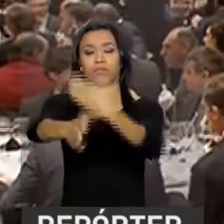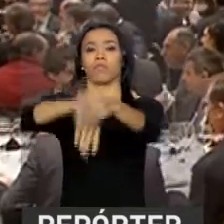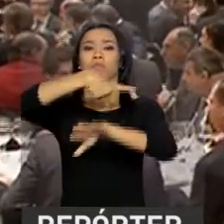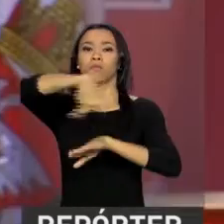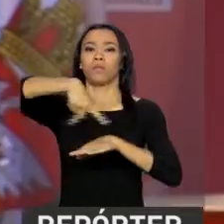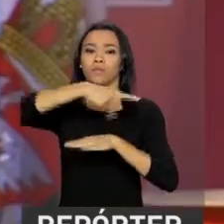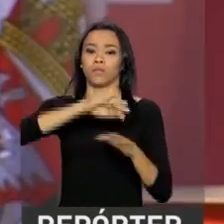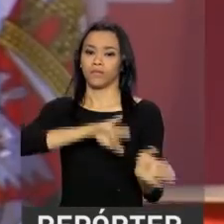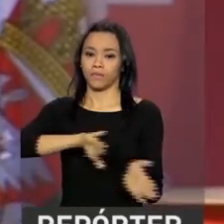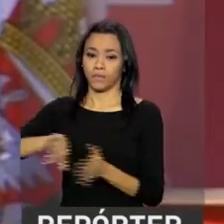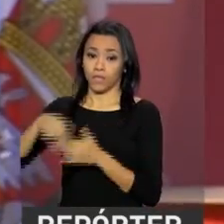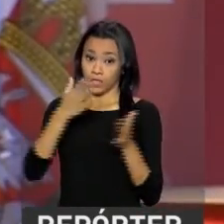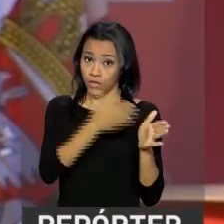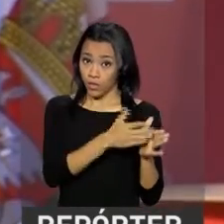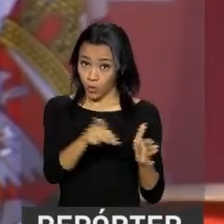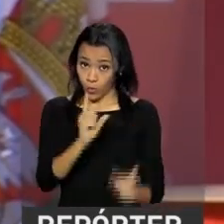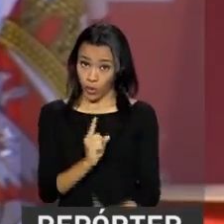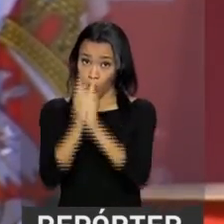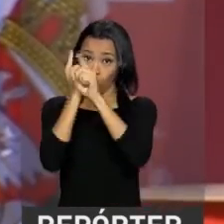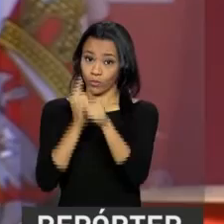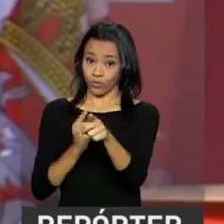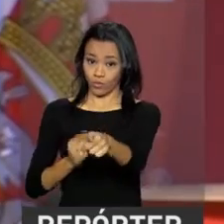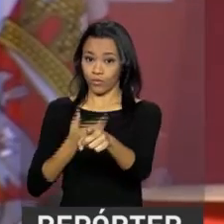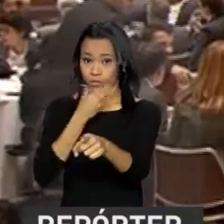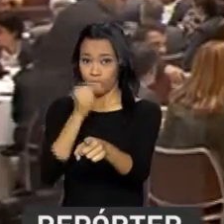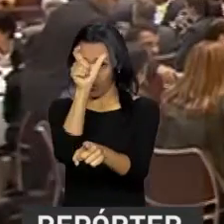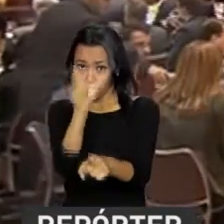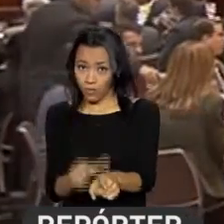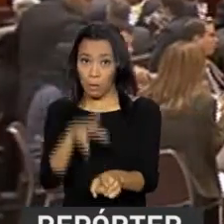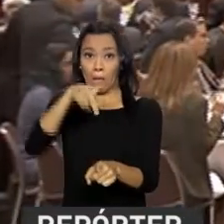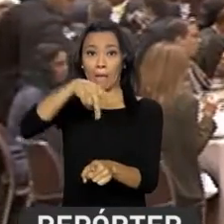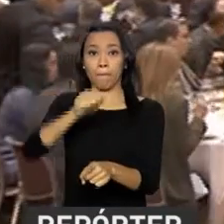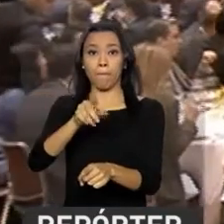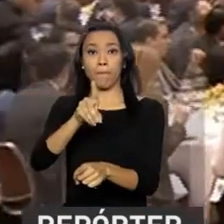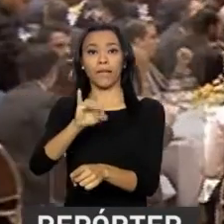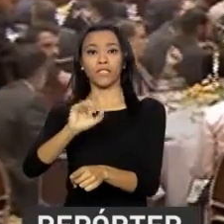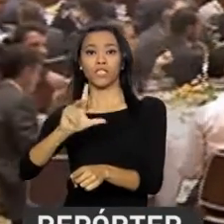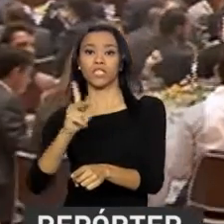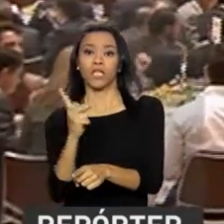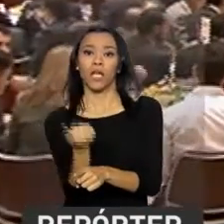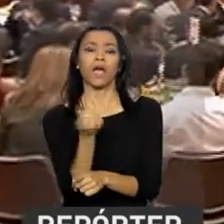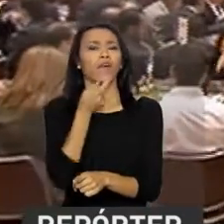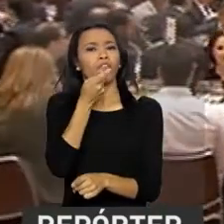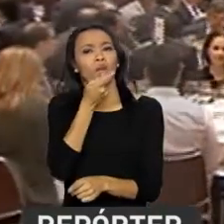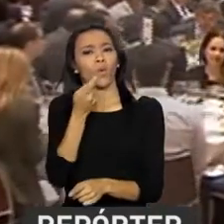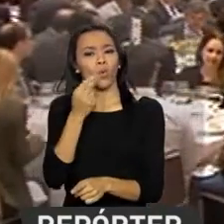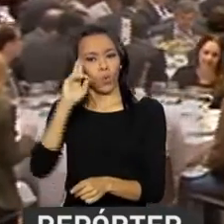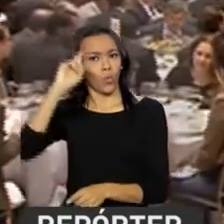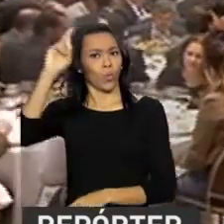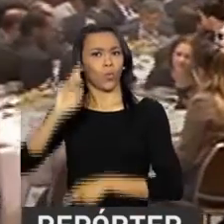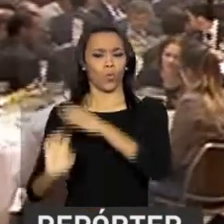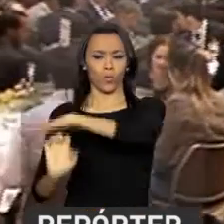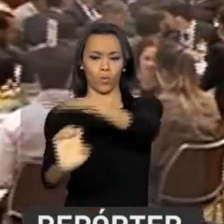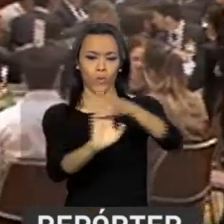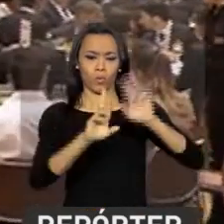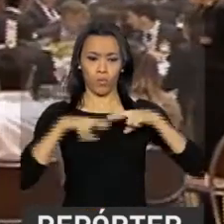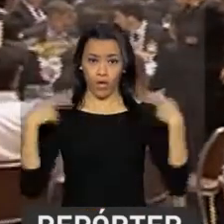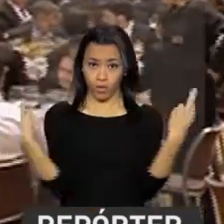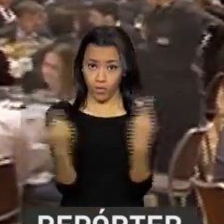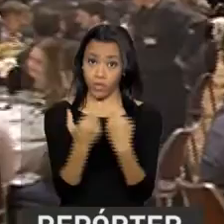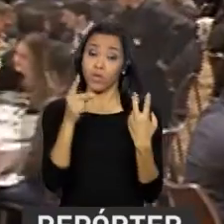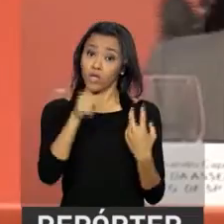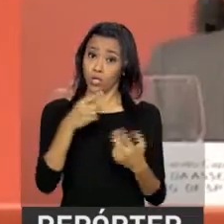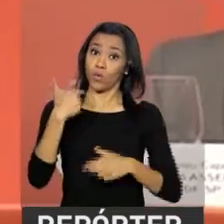Durante o encontro, o ministro-chefe da Casa Civil, Eliseu Padilha, reforçou aos empresários que o governo já trabalha para a retomada